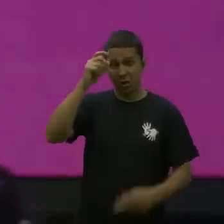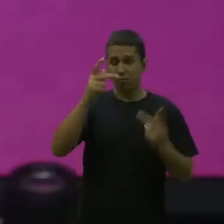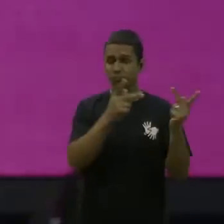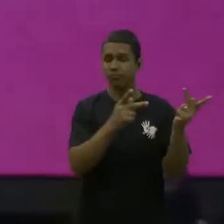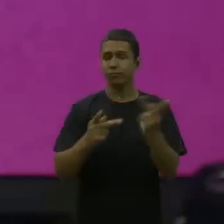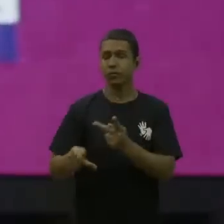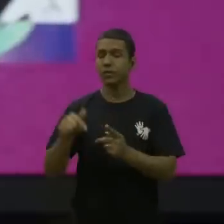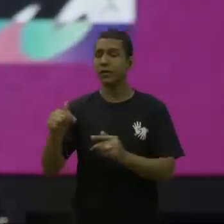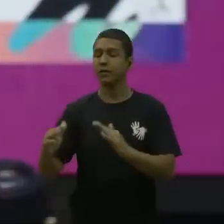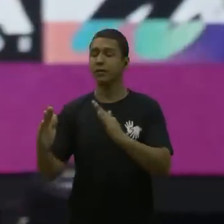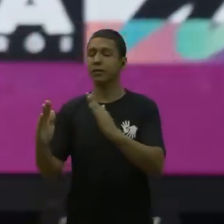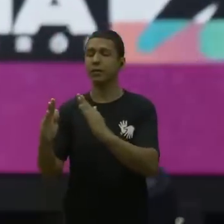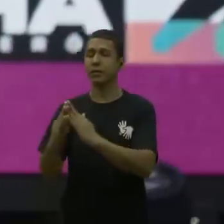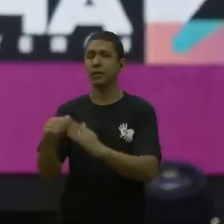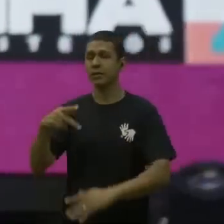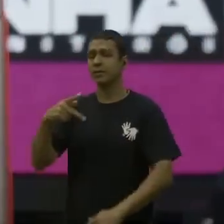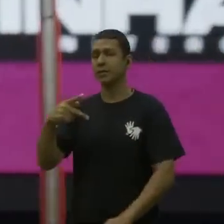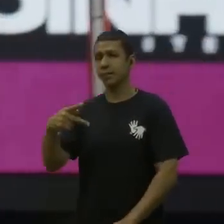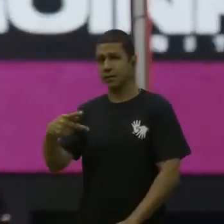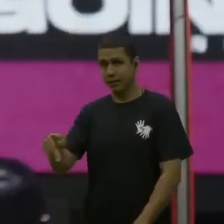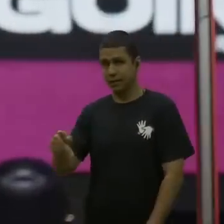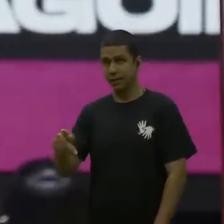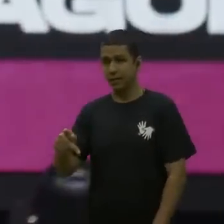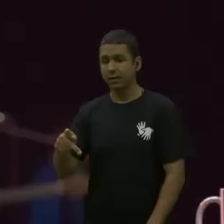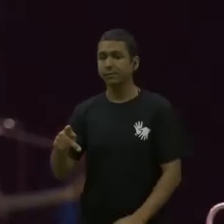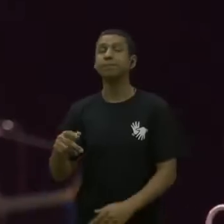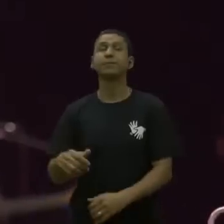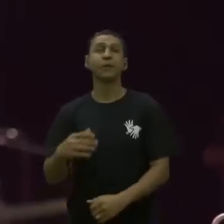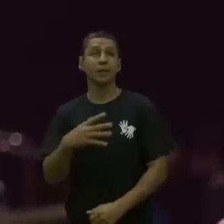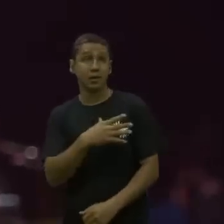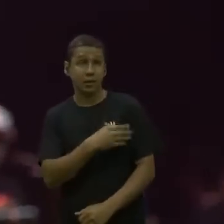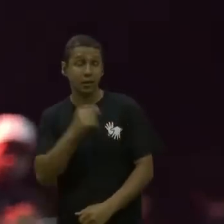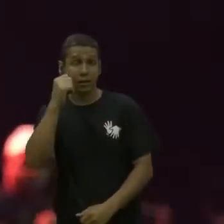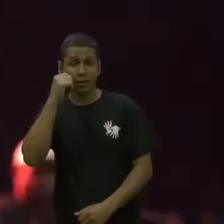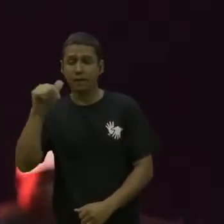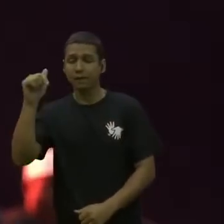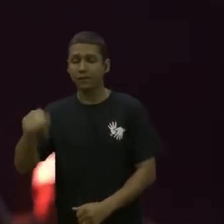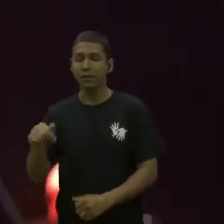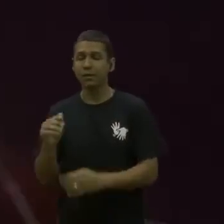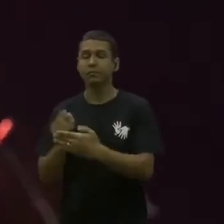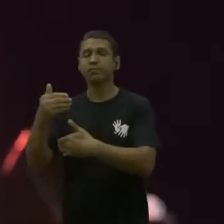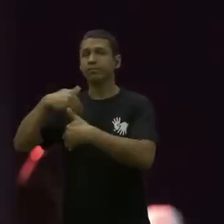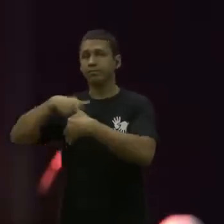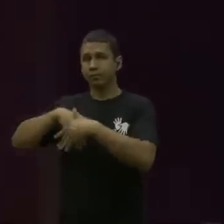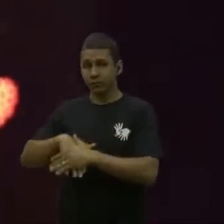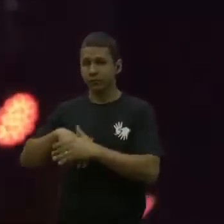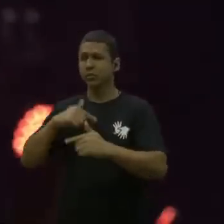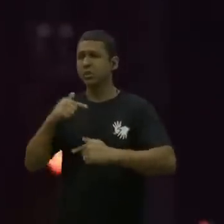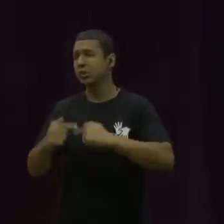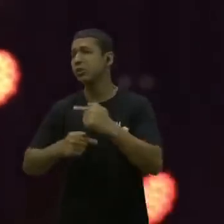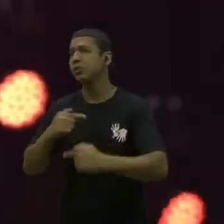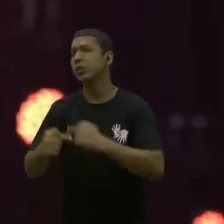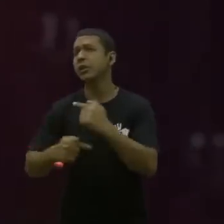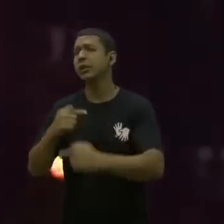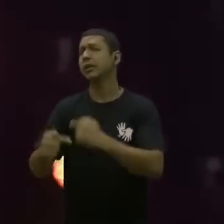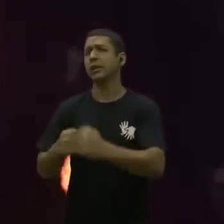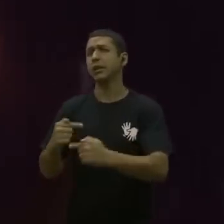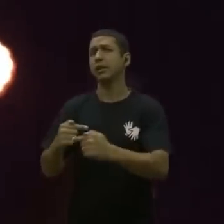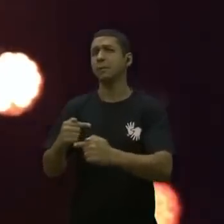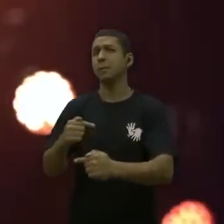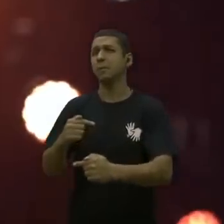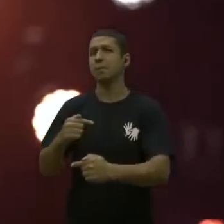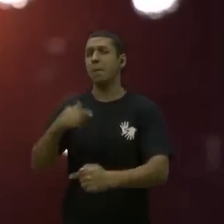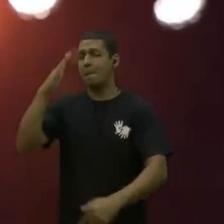dela e tinha dito: vou me alojar na filha dela, vou sentenciar a casa dela, e as gerações dela estarão